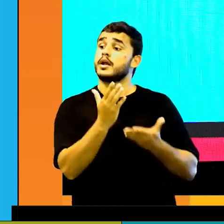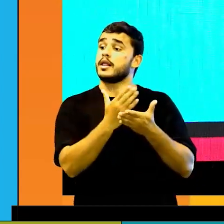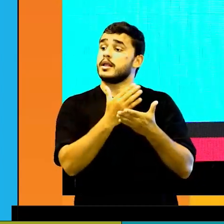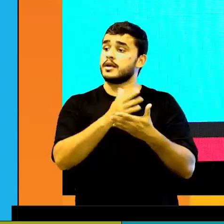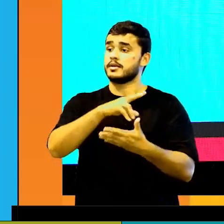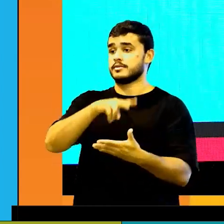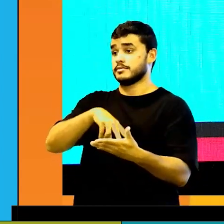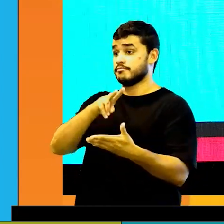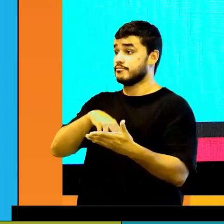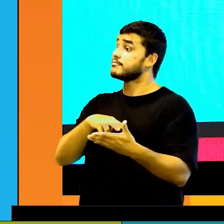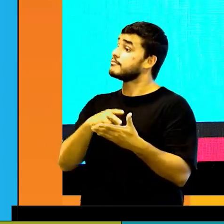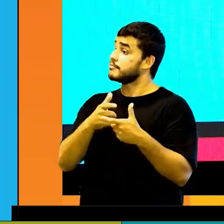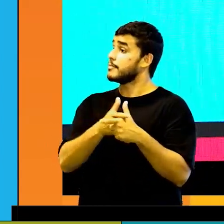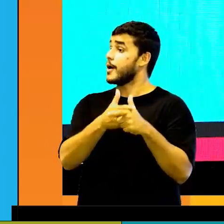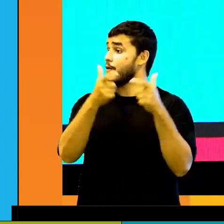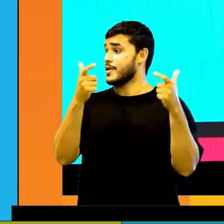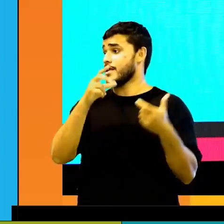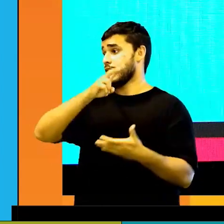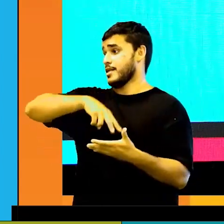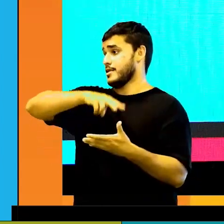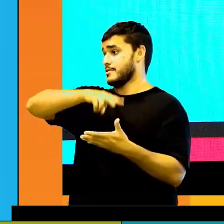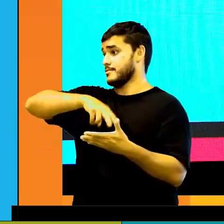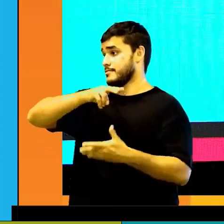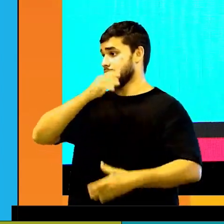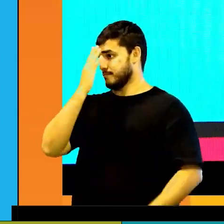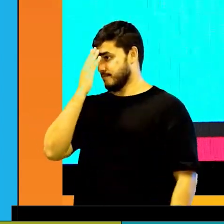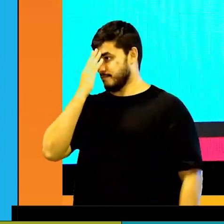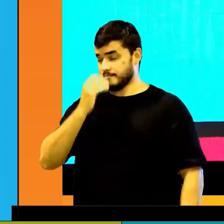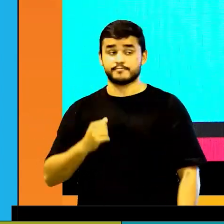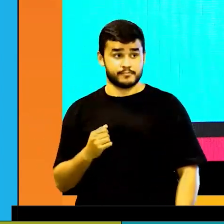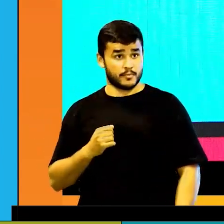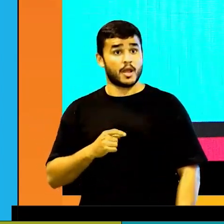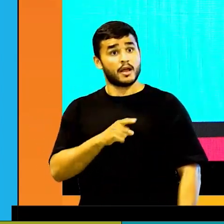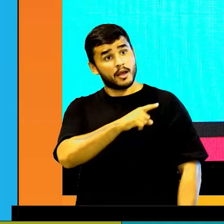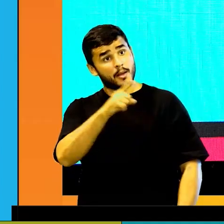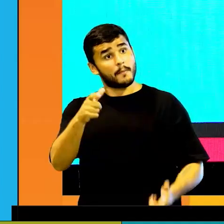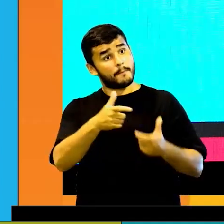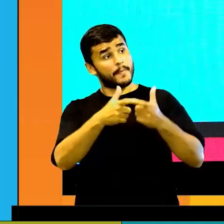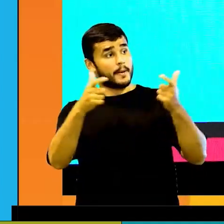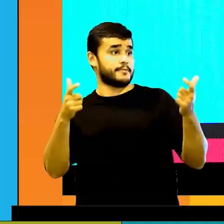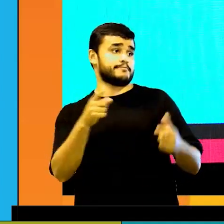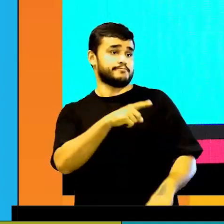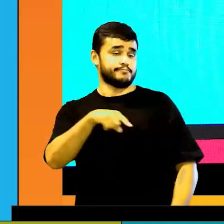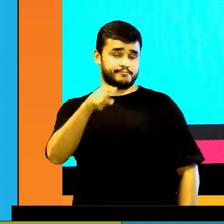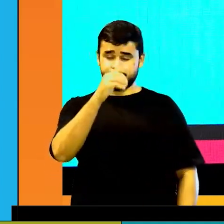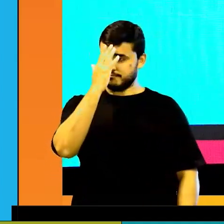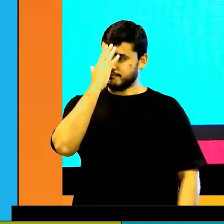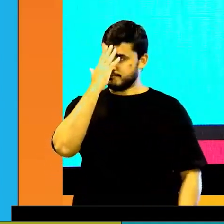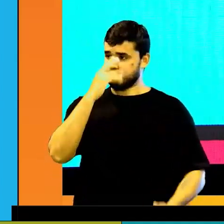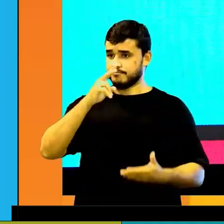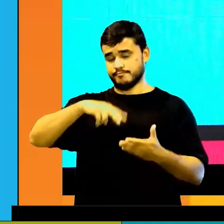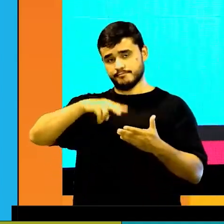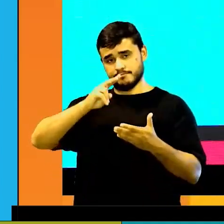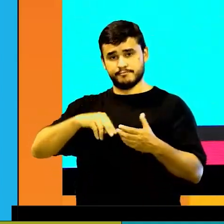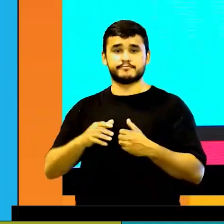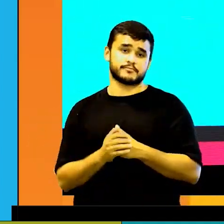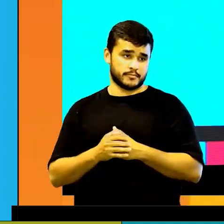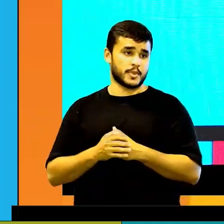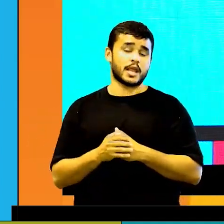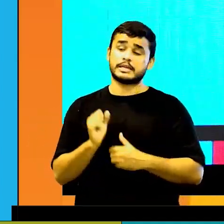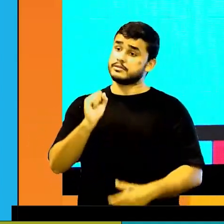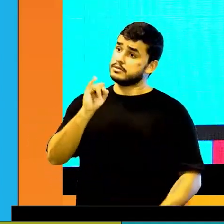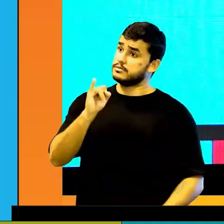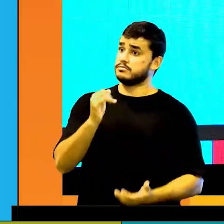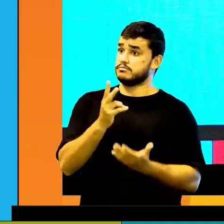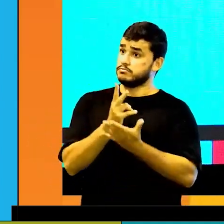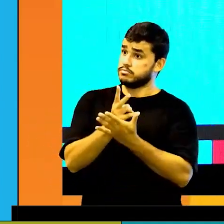as estudantes, tá? E é esse público leitor que vai exigindo a escola literária, se ela vai poder continuar a